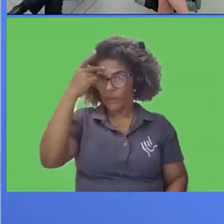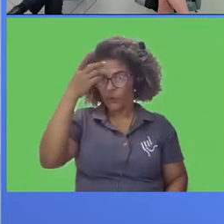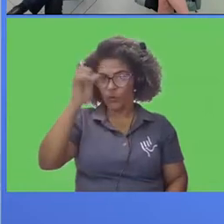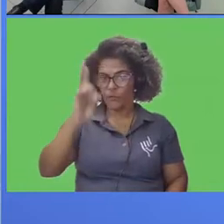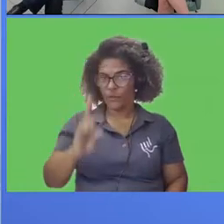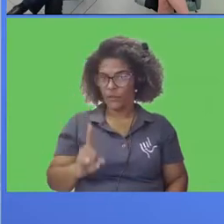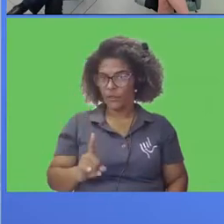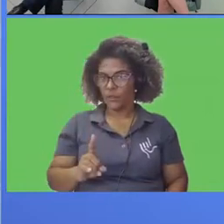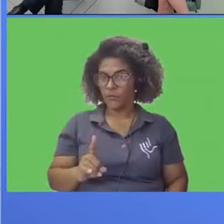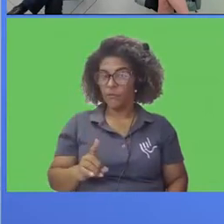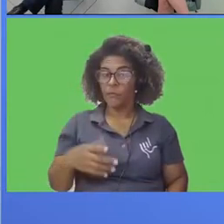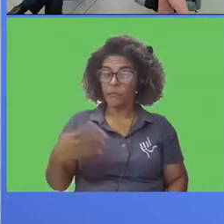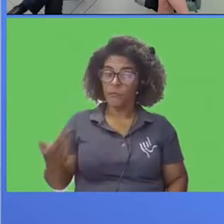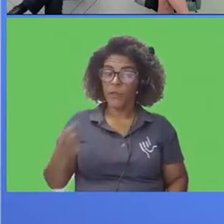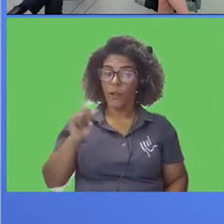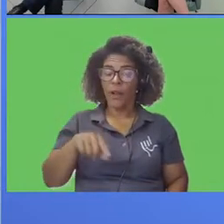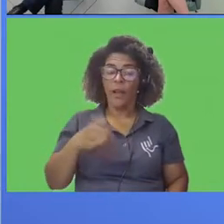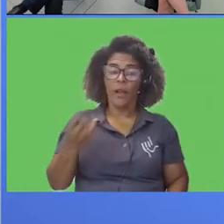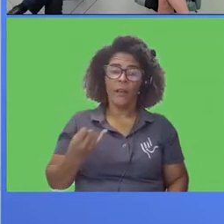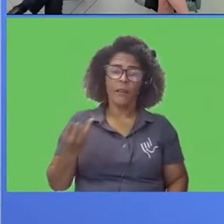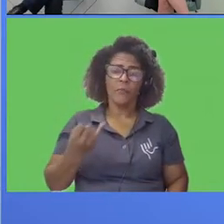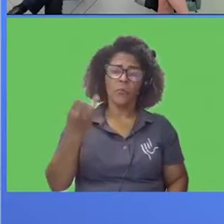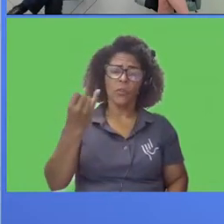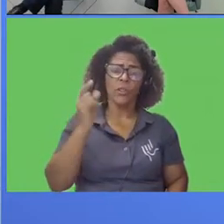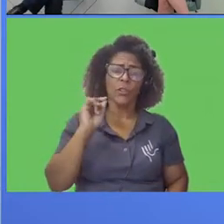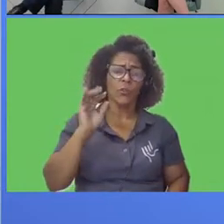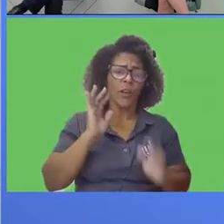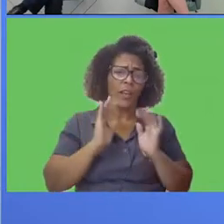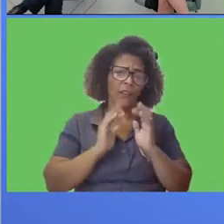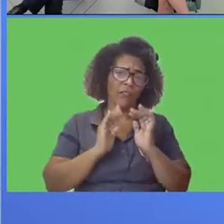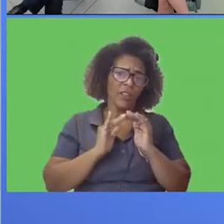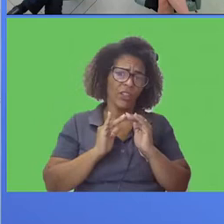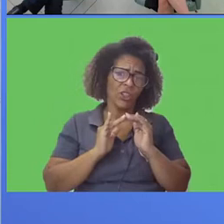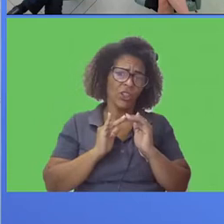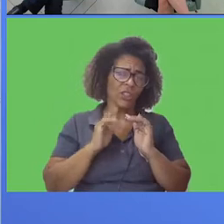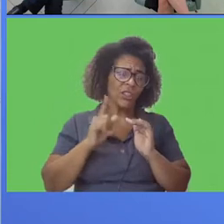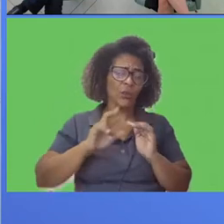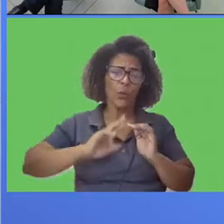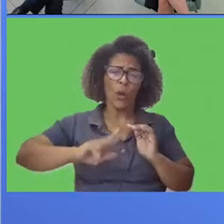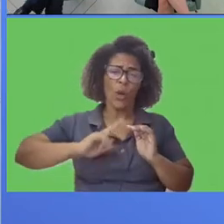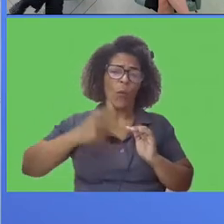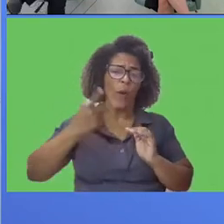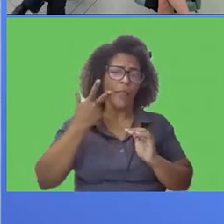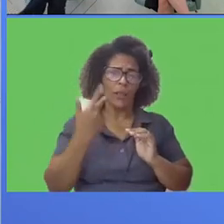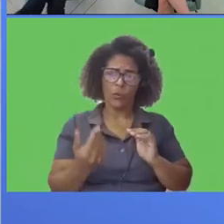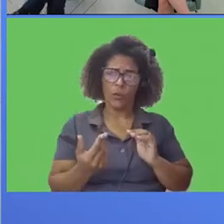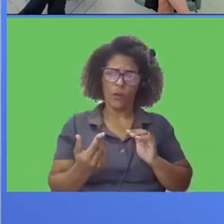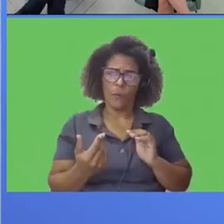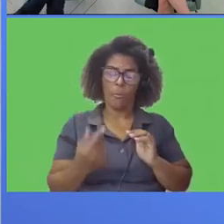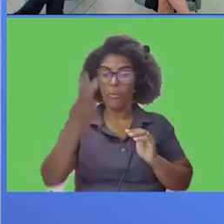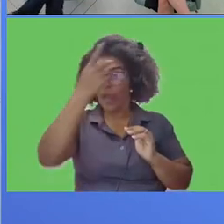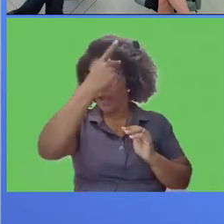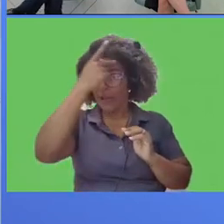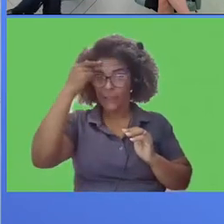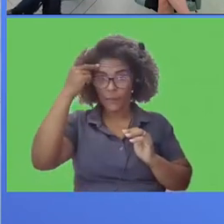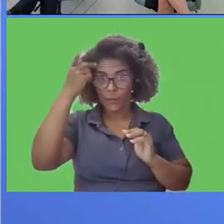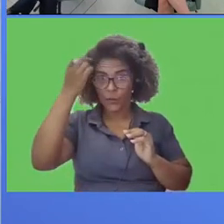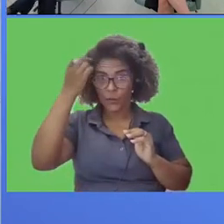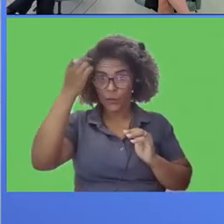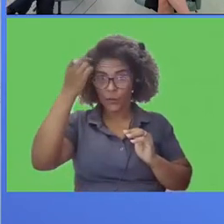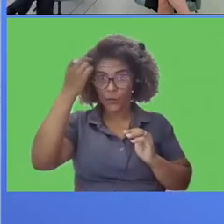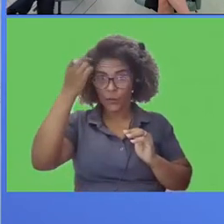gente refletir sobre isso, porque isso não é um processo natural. As pessoas com deficiência não são